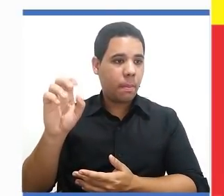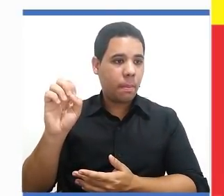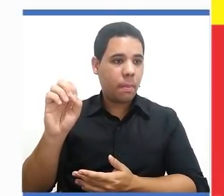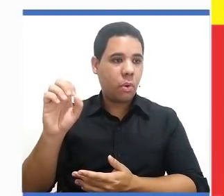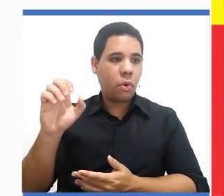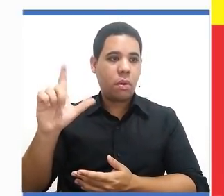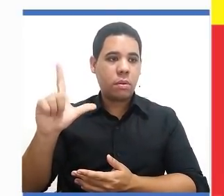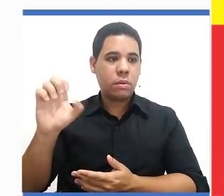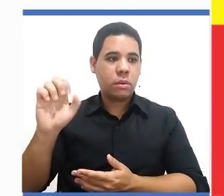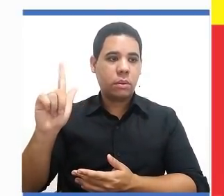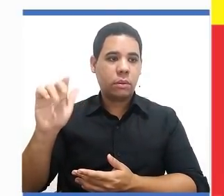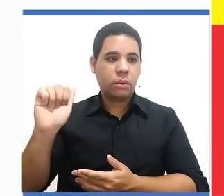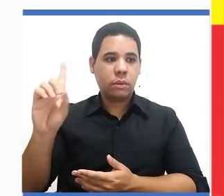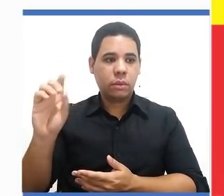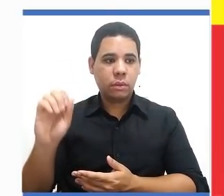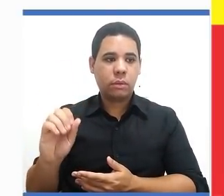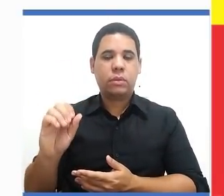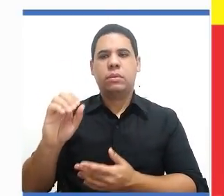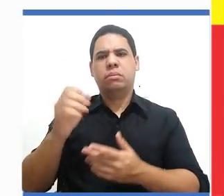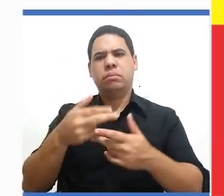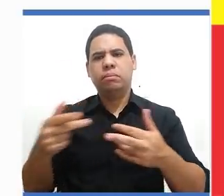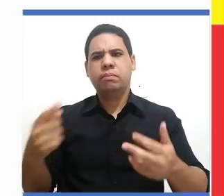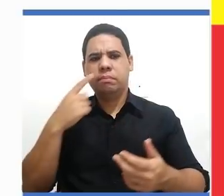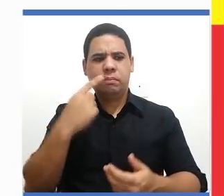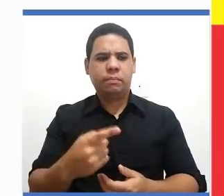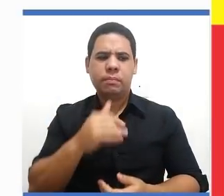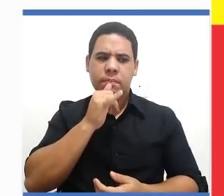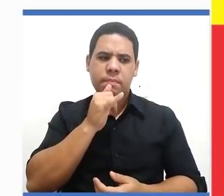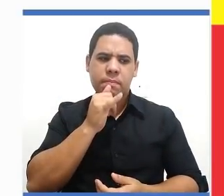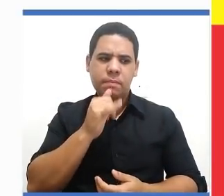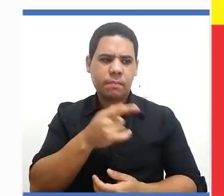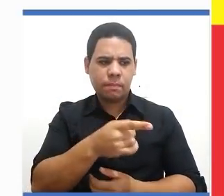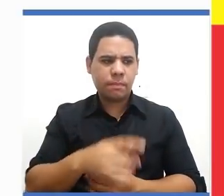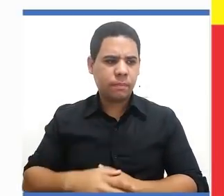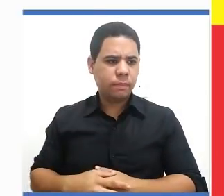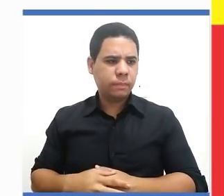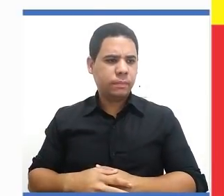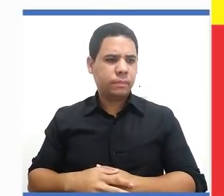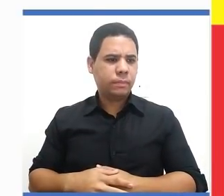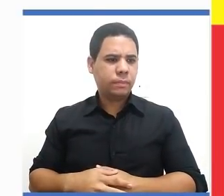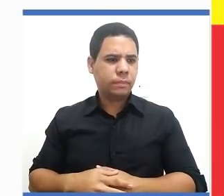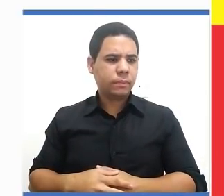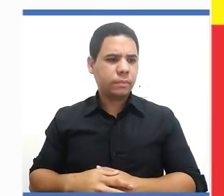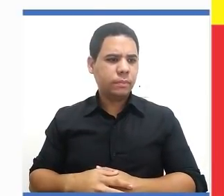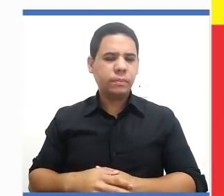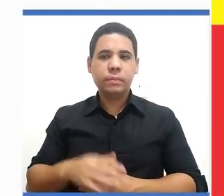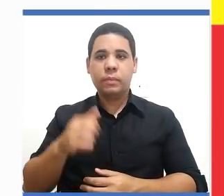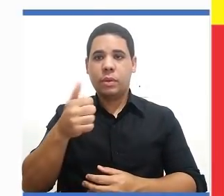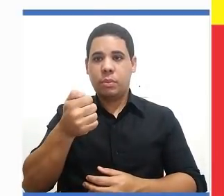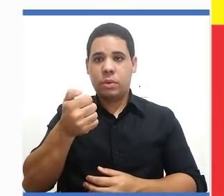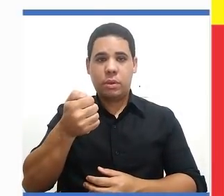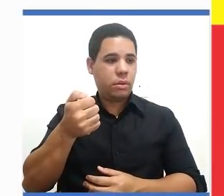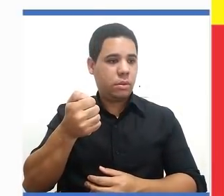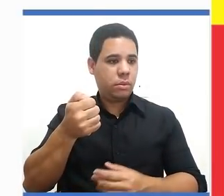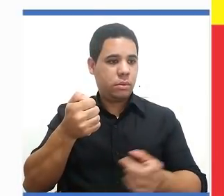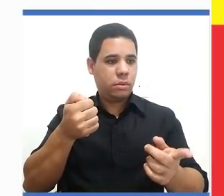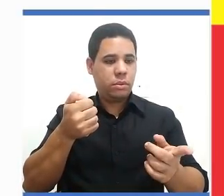polegada, como é, beleza? O dedão, vamos dizer assim, na parte inicial lá. Polegada.